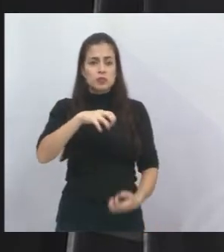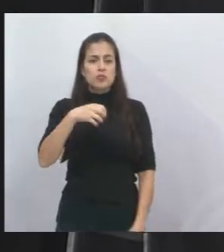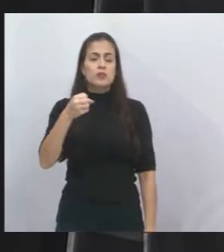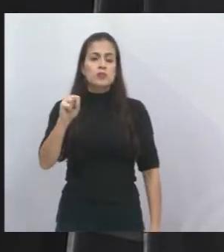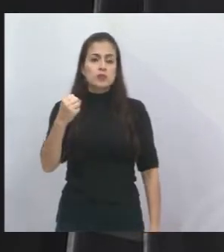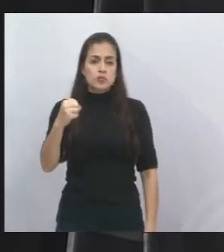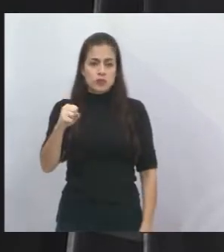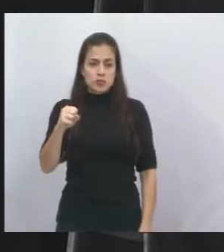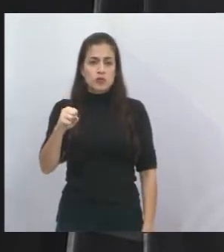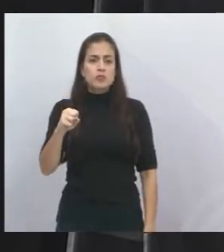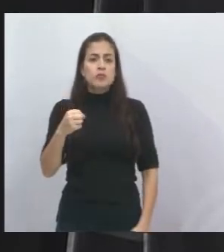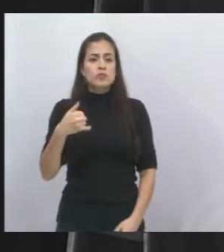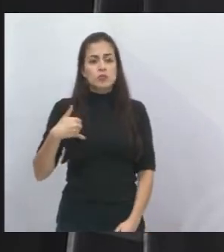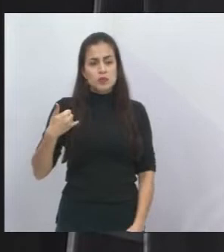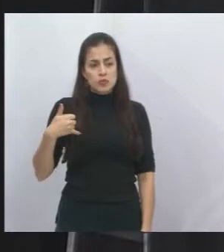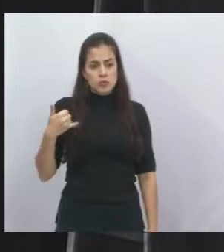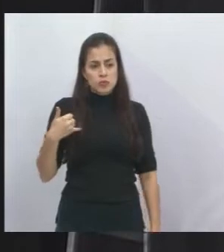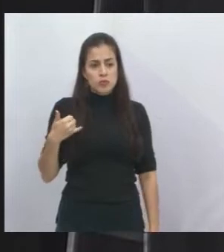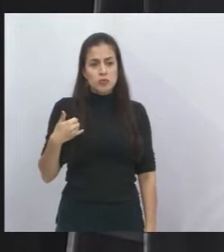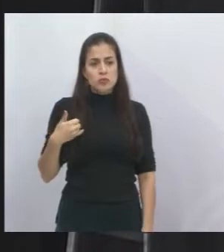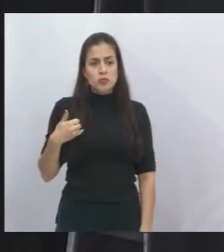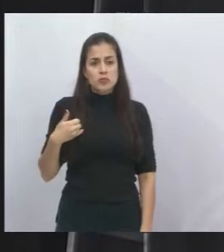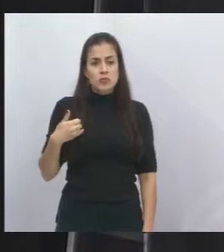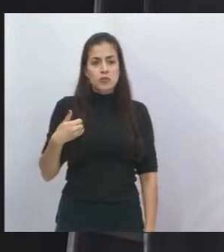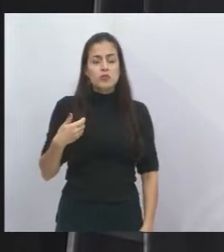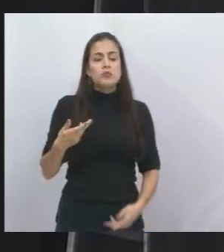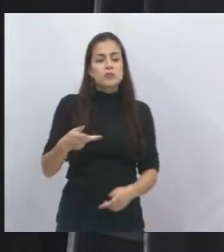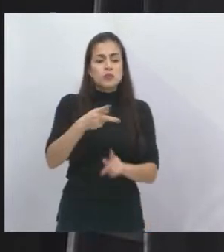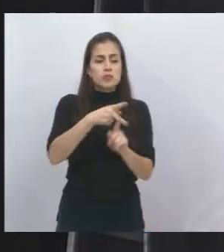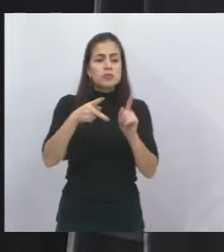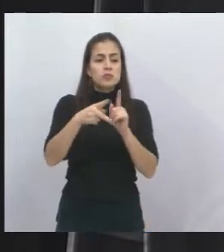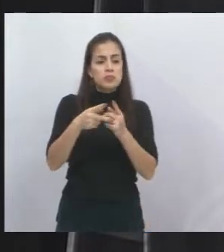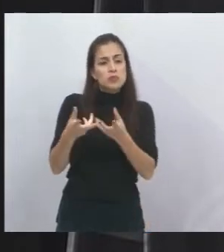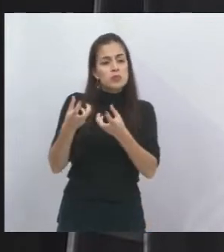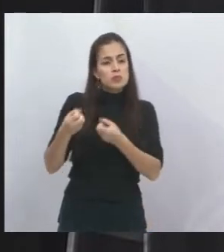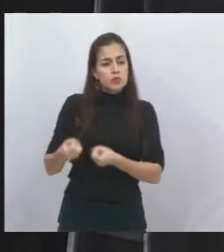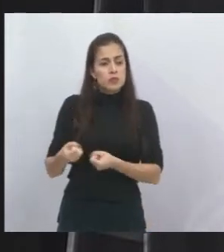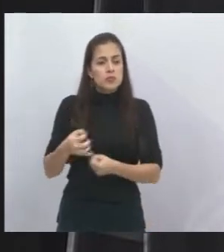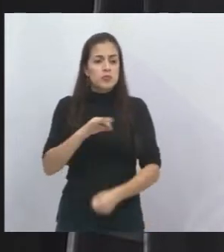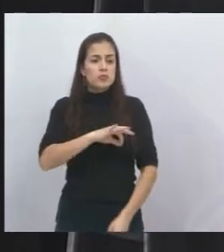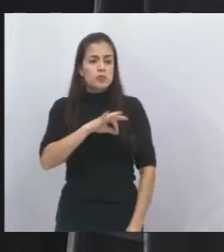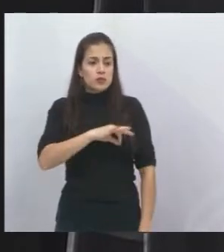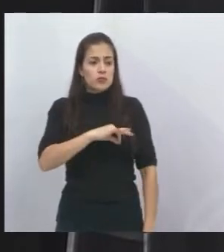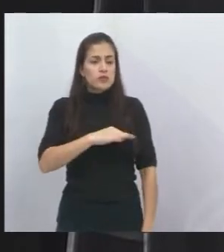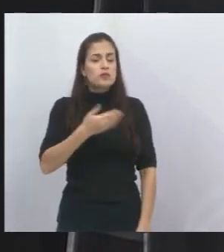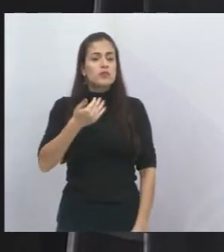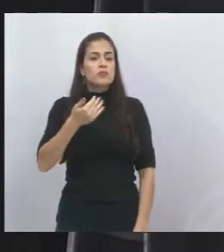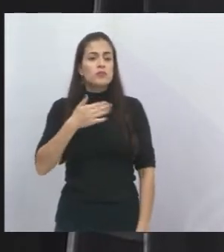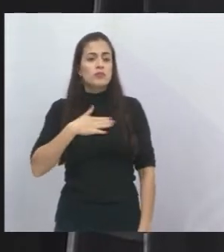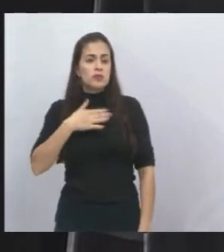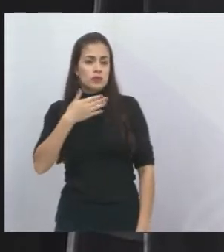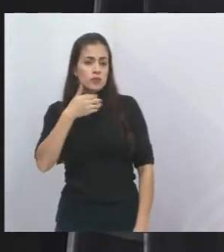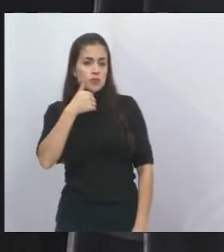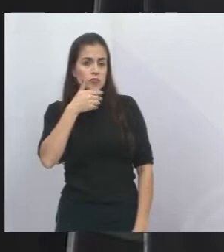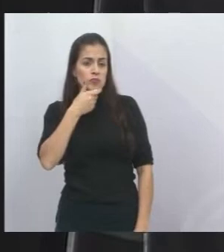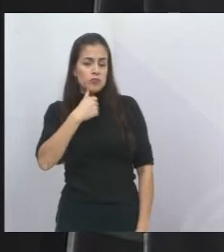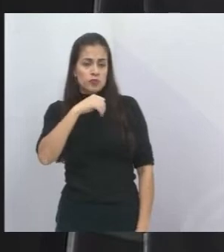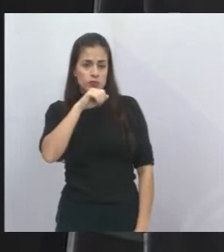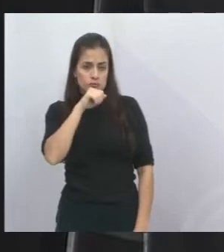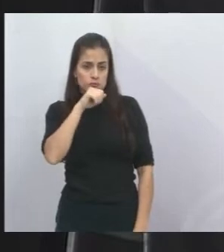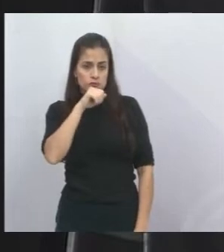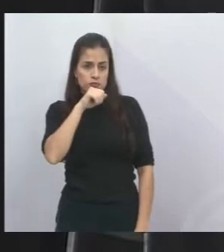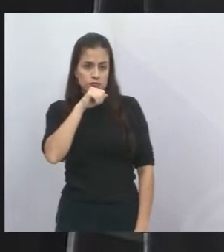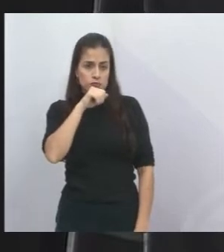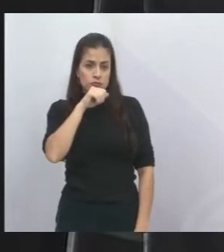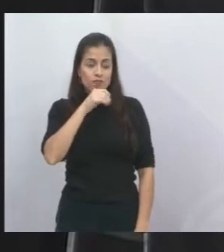pensionista, né, herdou a pensão do meu pai, recebe um salário mínimo e paga R$600 do seu